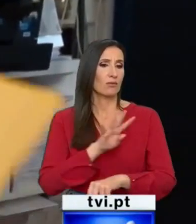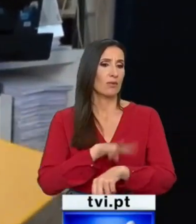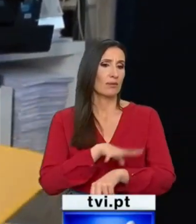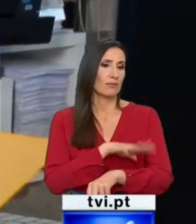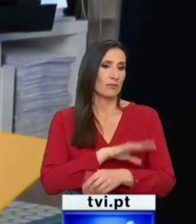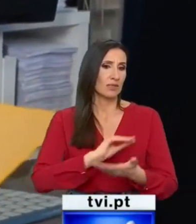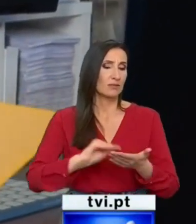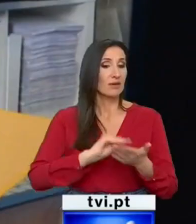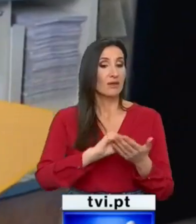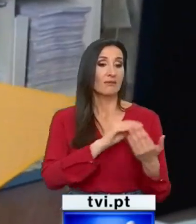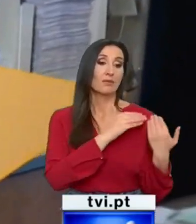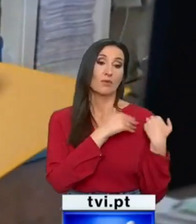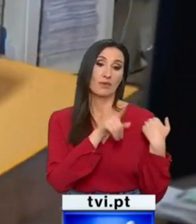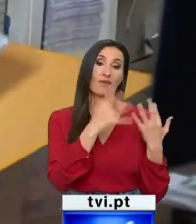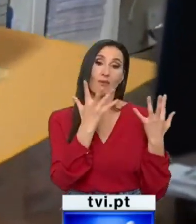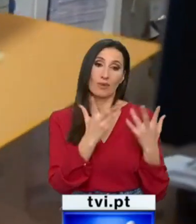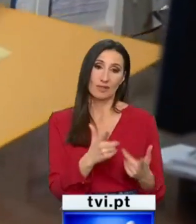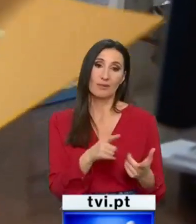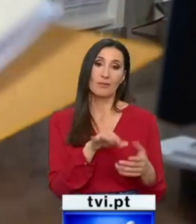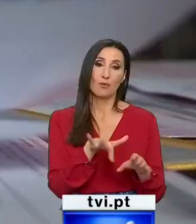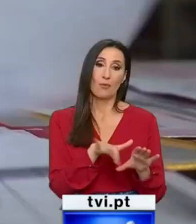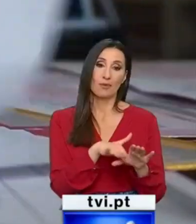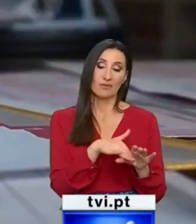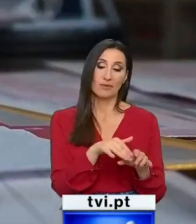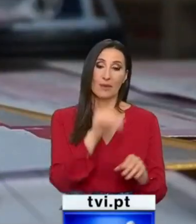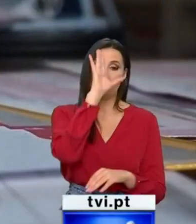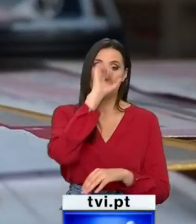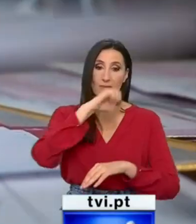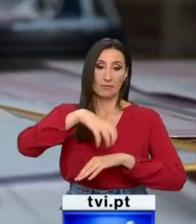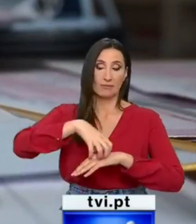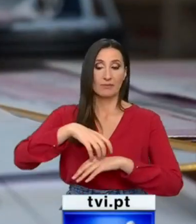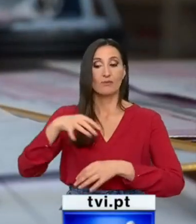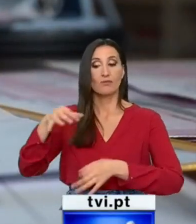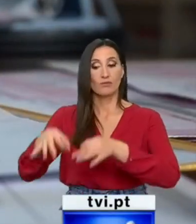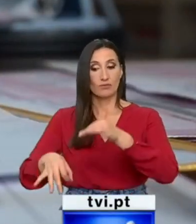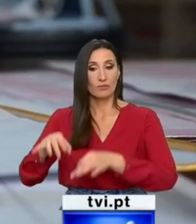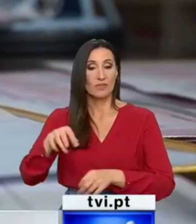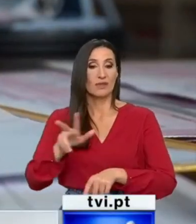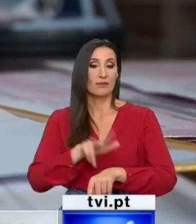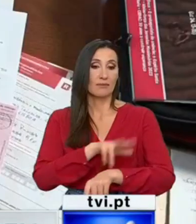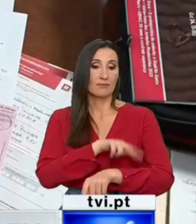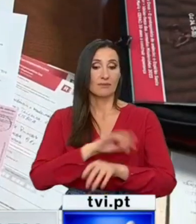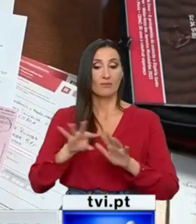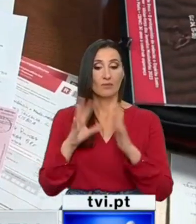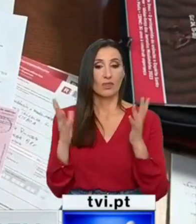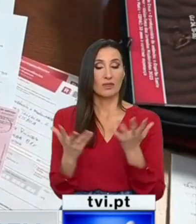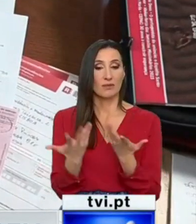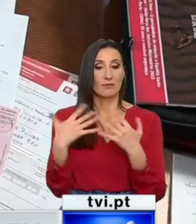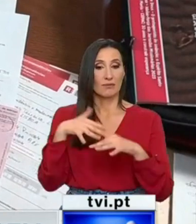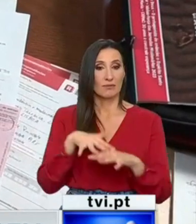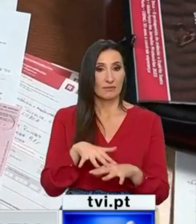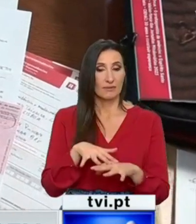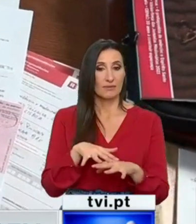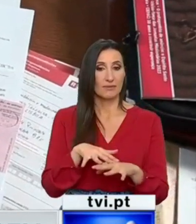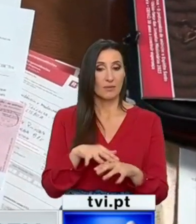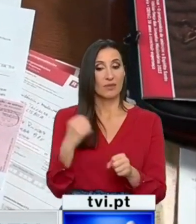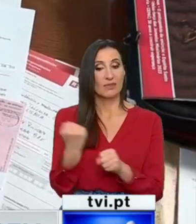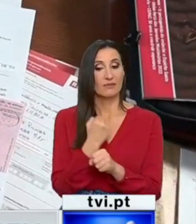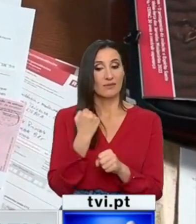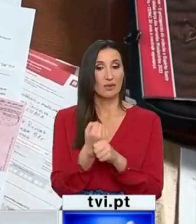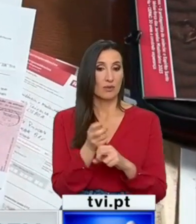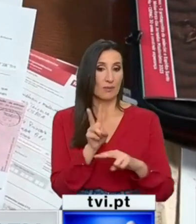responsável pelo Orçamento Participativo, com o Ministério da Justiça e a Direção-Geral da Reinserção e